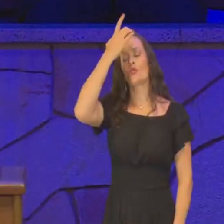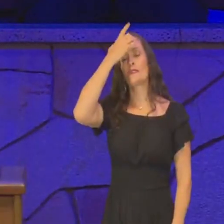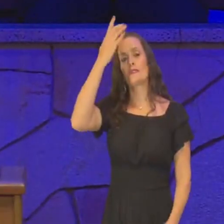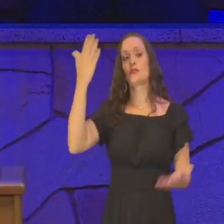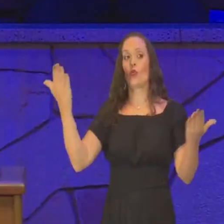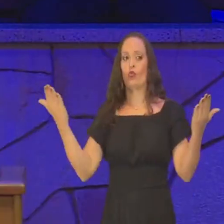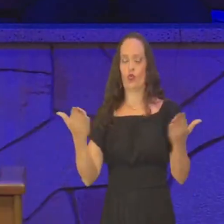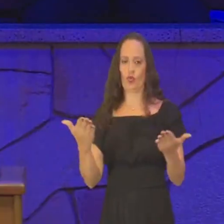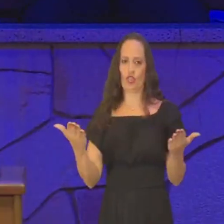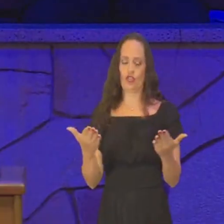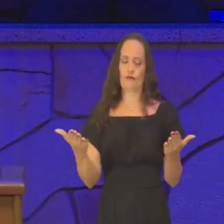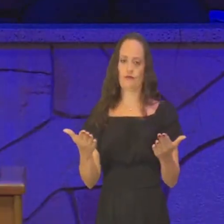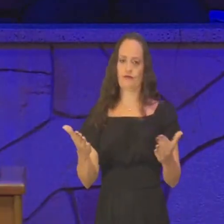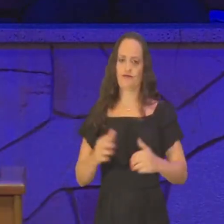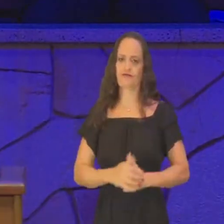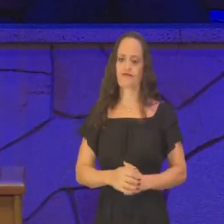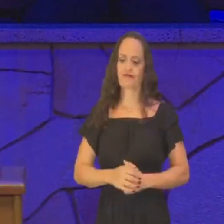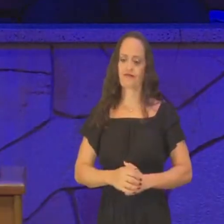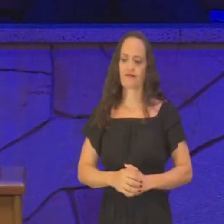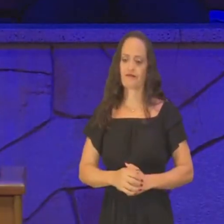noite.